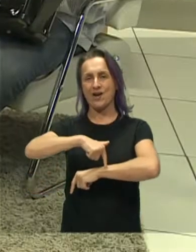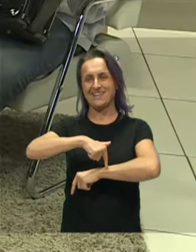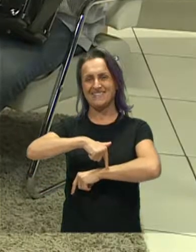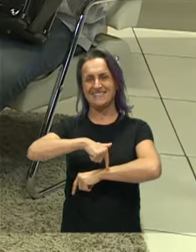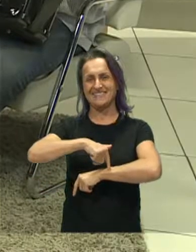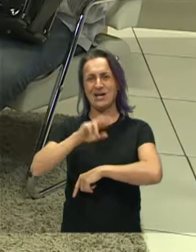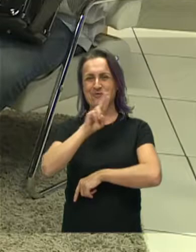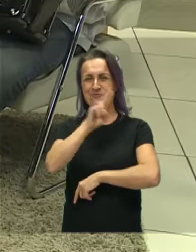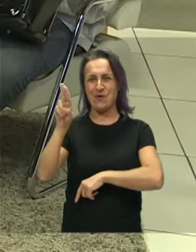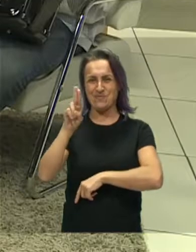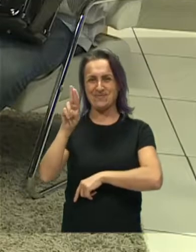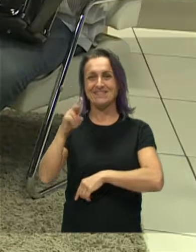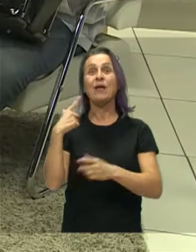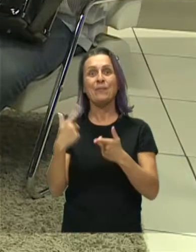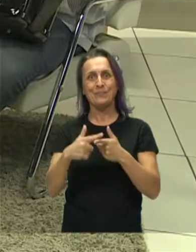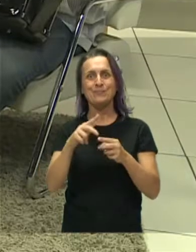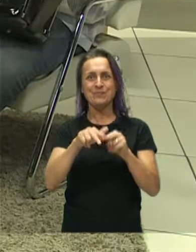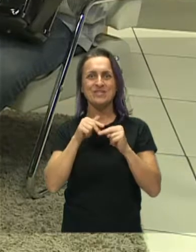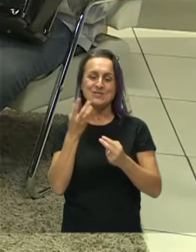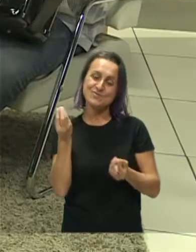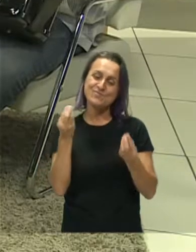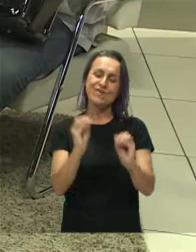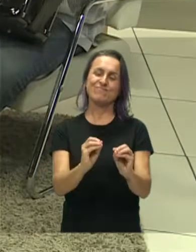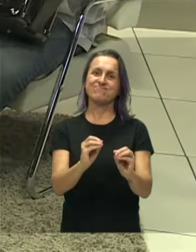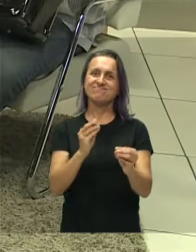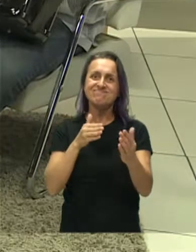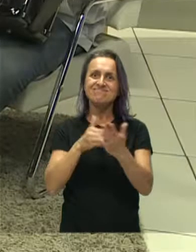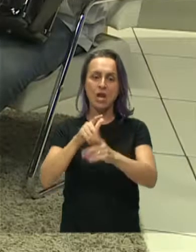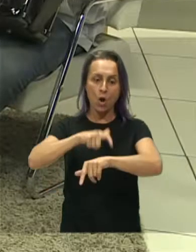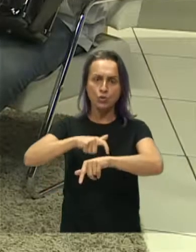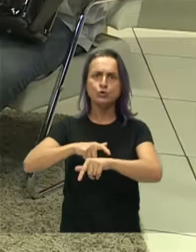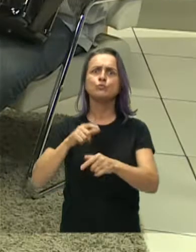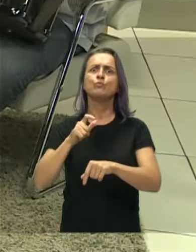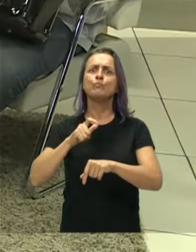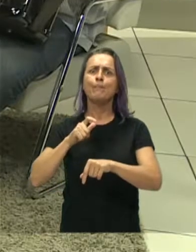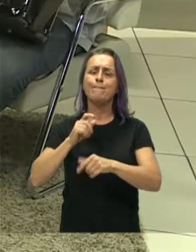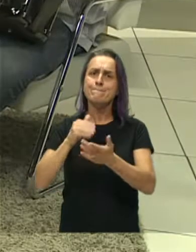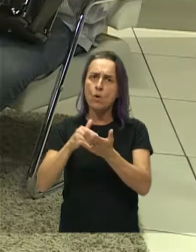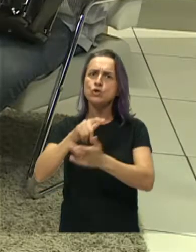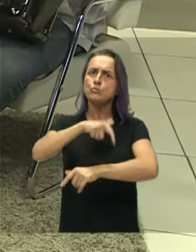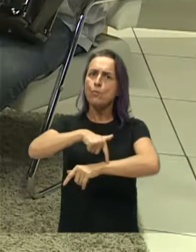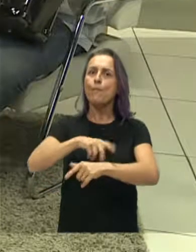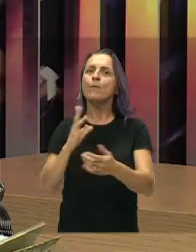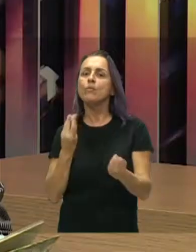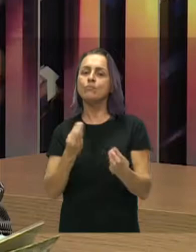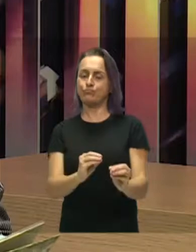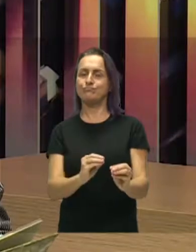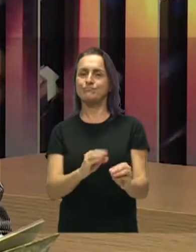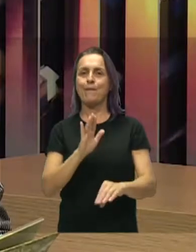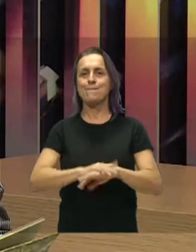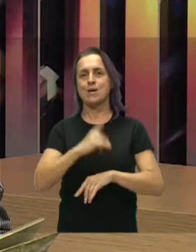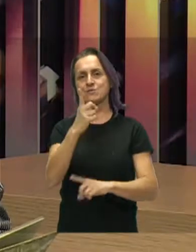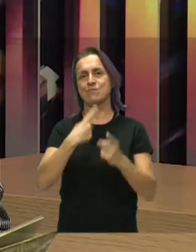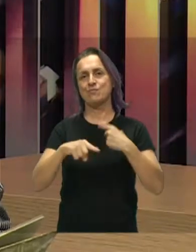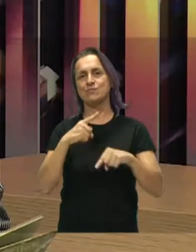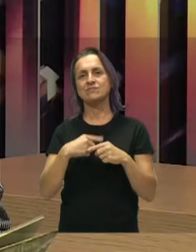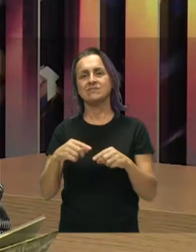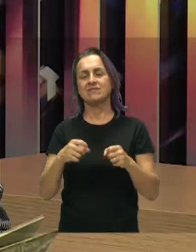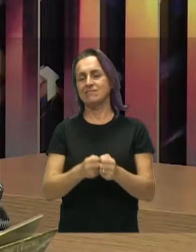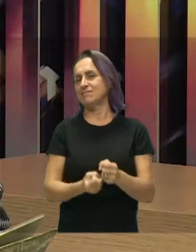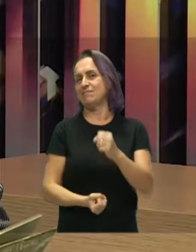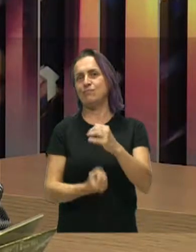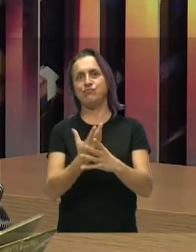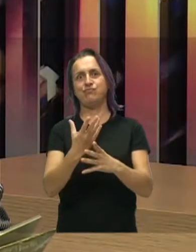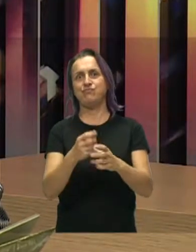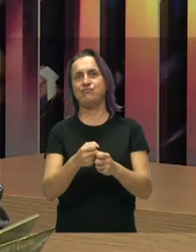E, então, assim, realmente necessária essa gestação. O trabalho foi gravado, mixado e masterizado nos